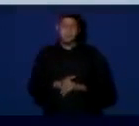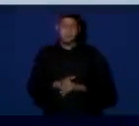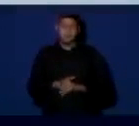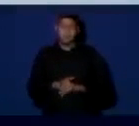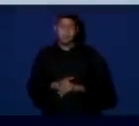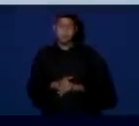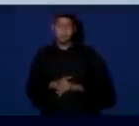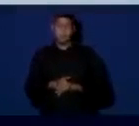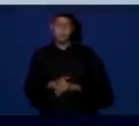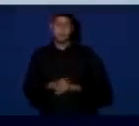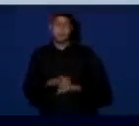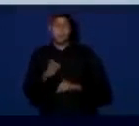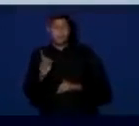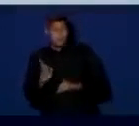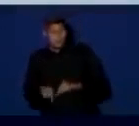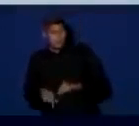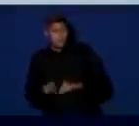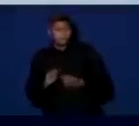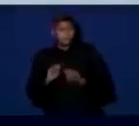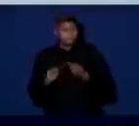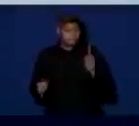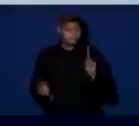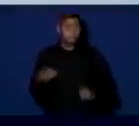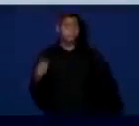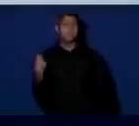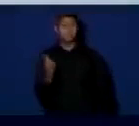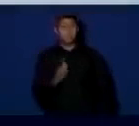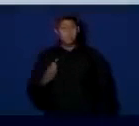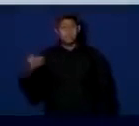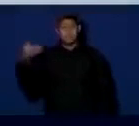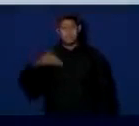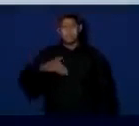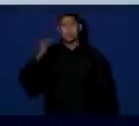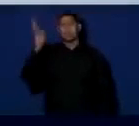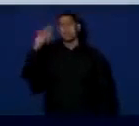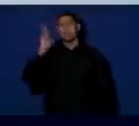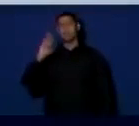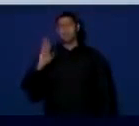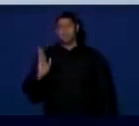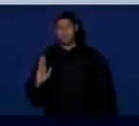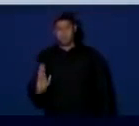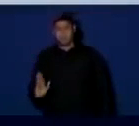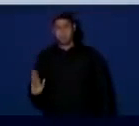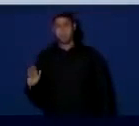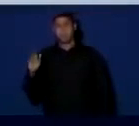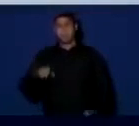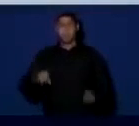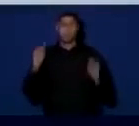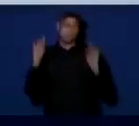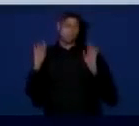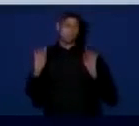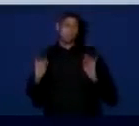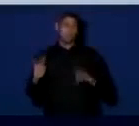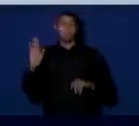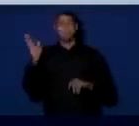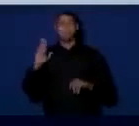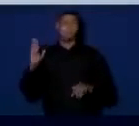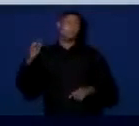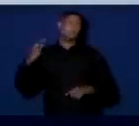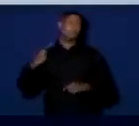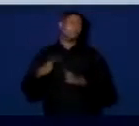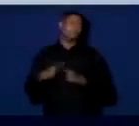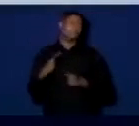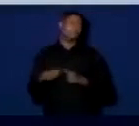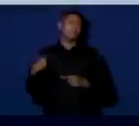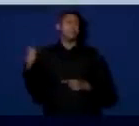ele e essa é uma vantagem, né, de a gente estar no Brasil e ser um especialista em Brasil, porque